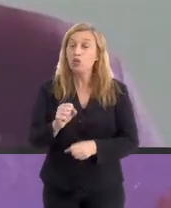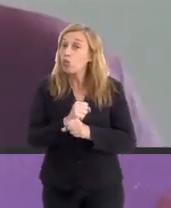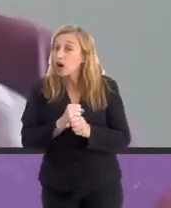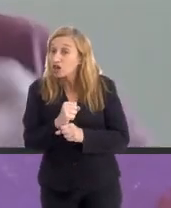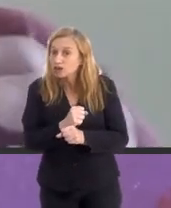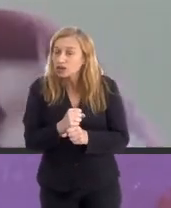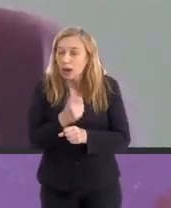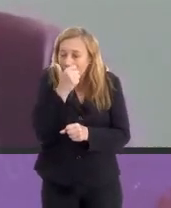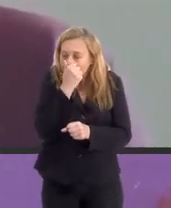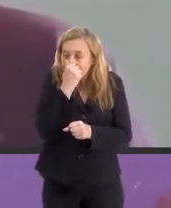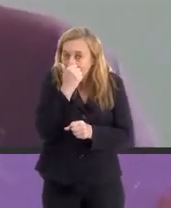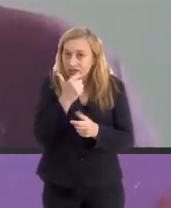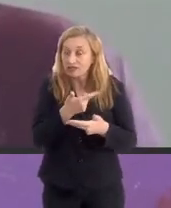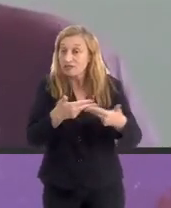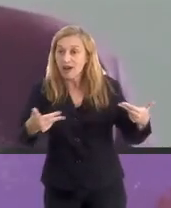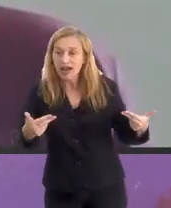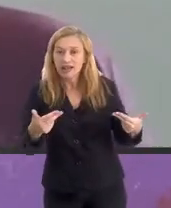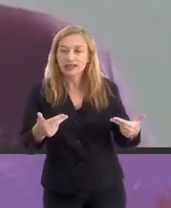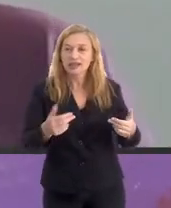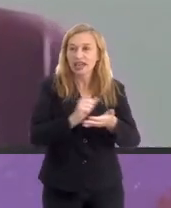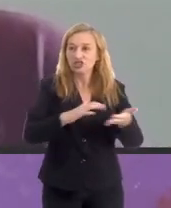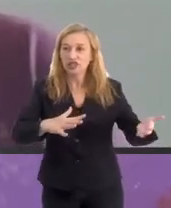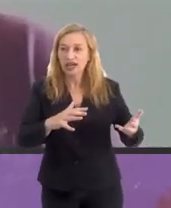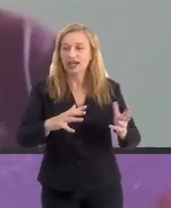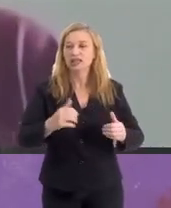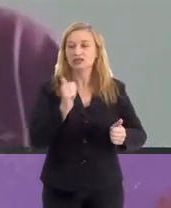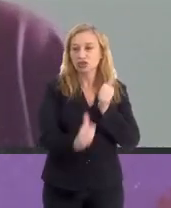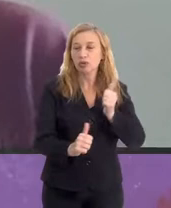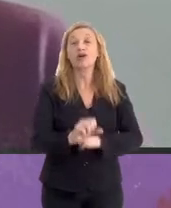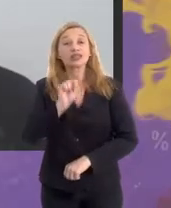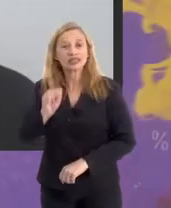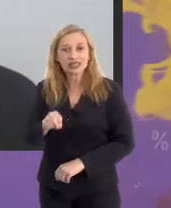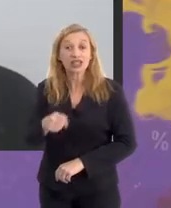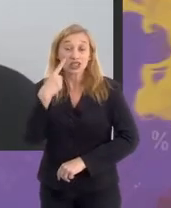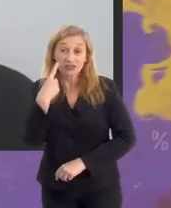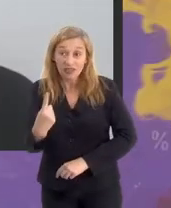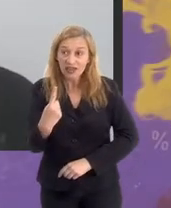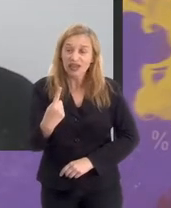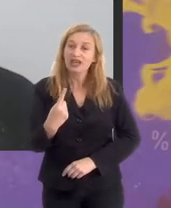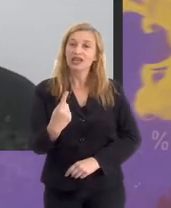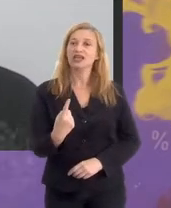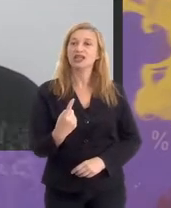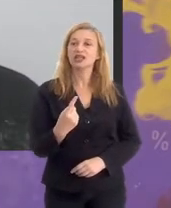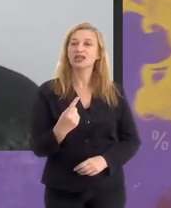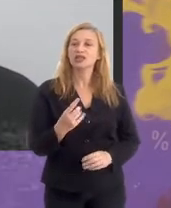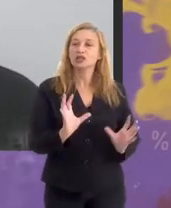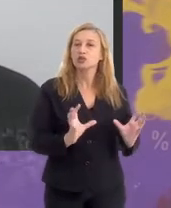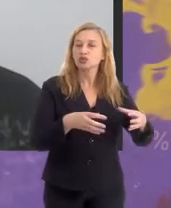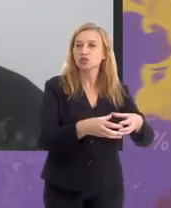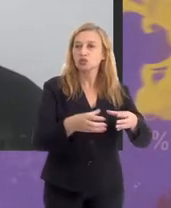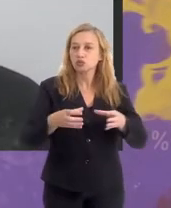era esperado né um ano muito apertado em a copa do mundo é isso a gente vai ver